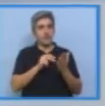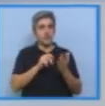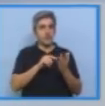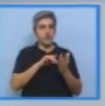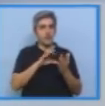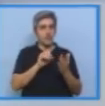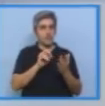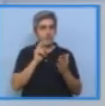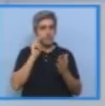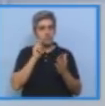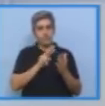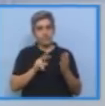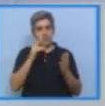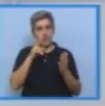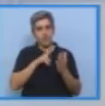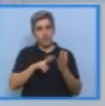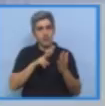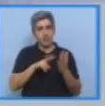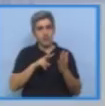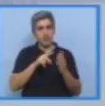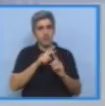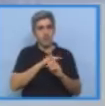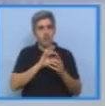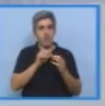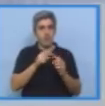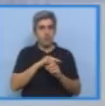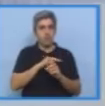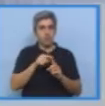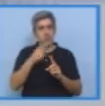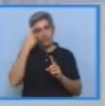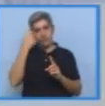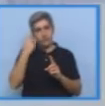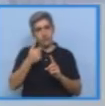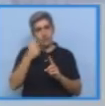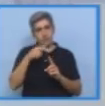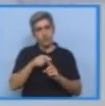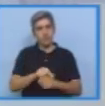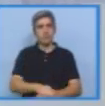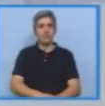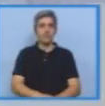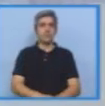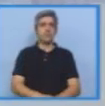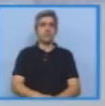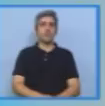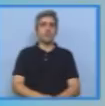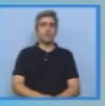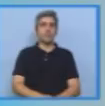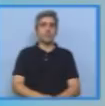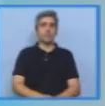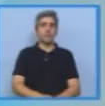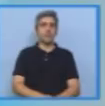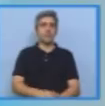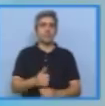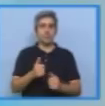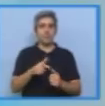olhar esta primeira leitura sempre a partir dele e compreendemos sempre à luz dele. Seu comentário a